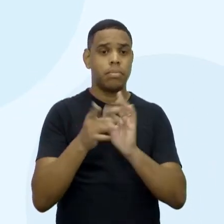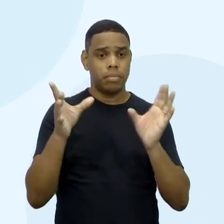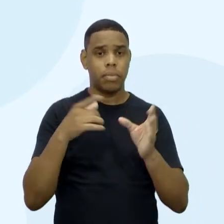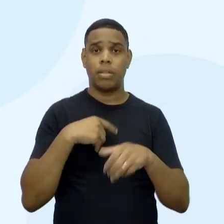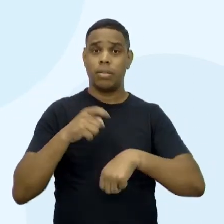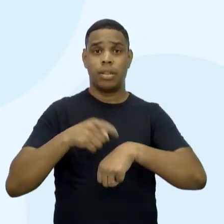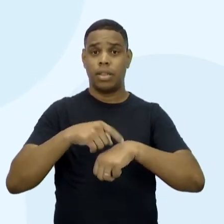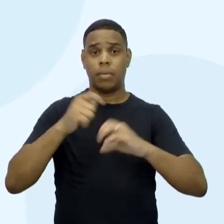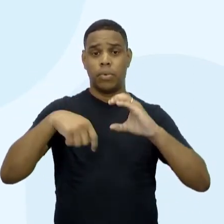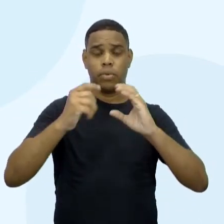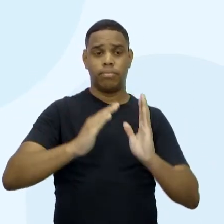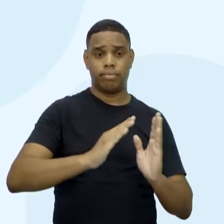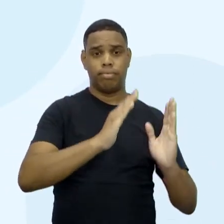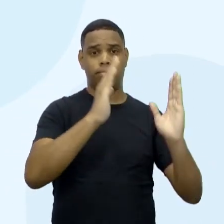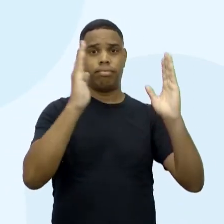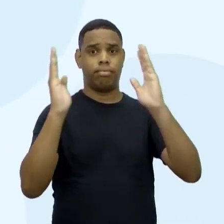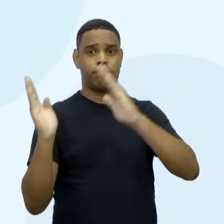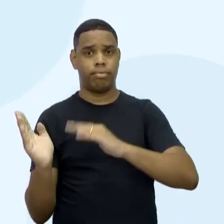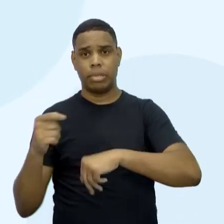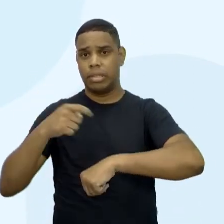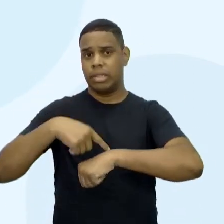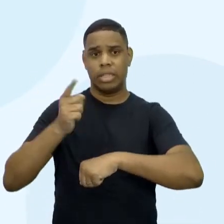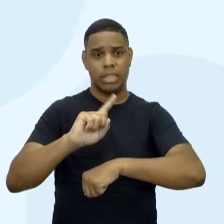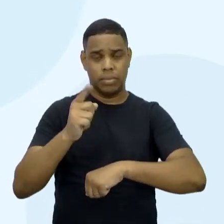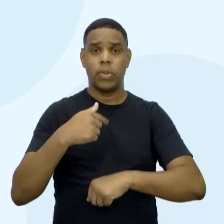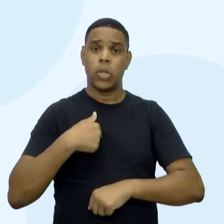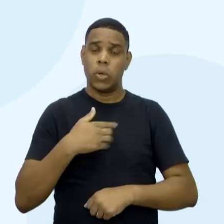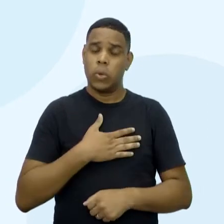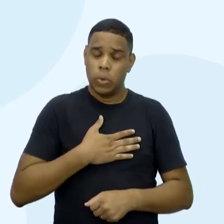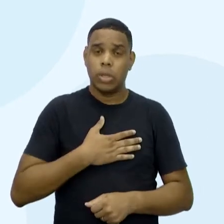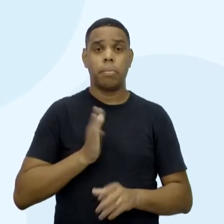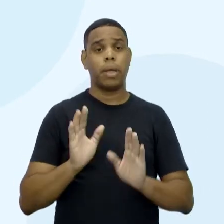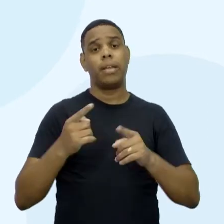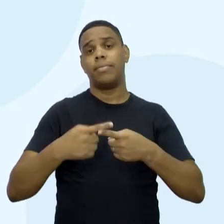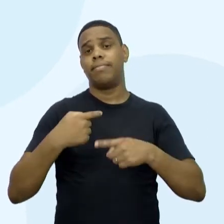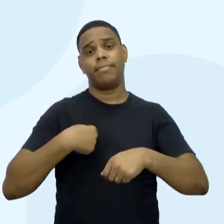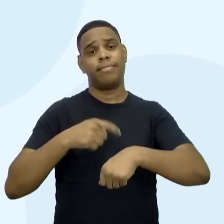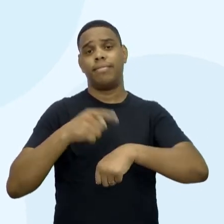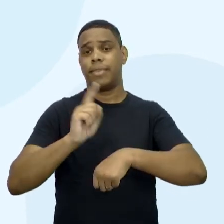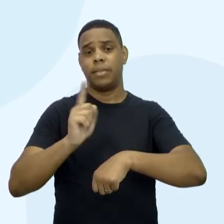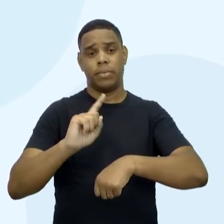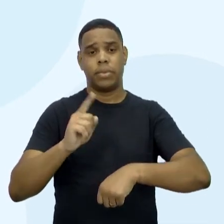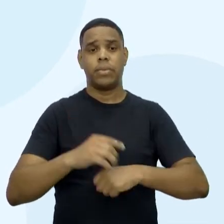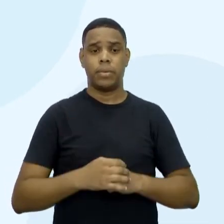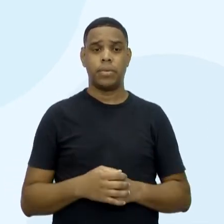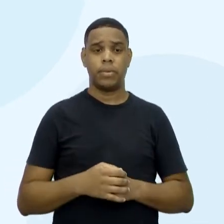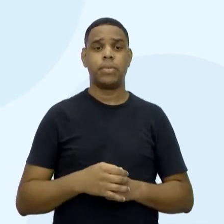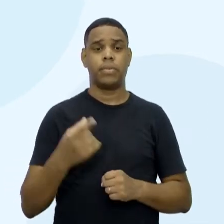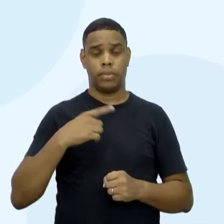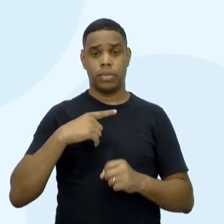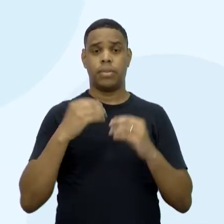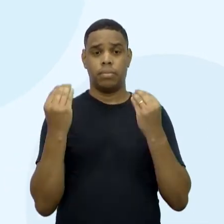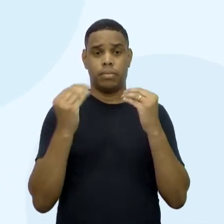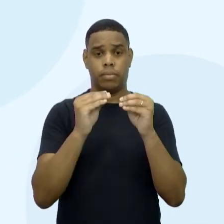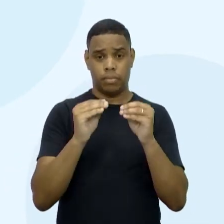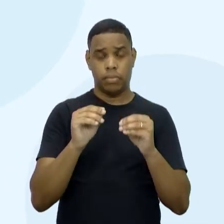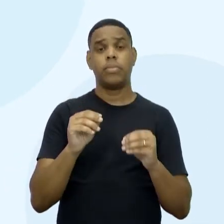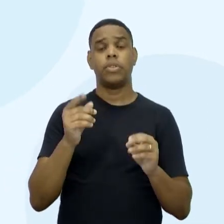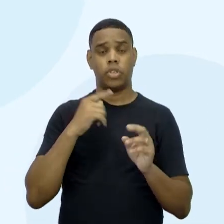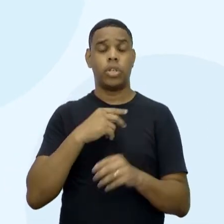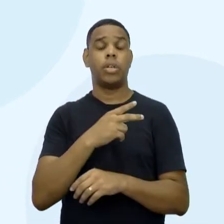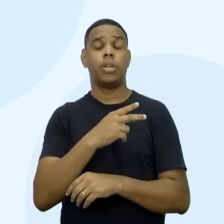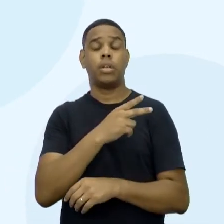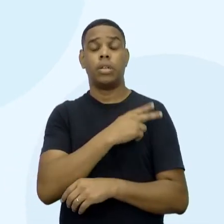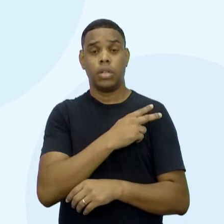de passar esses vídeos todos, eu gostaria, mas eu não tenho tempo aí de passar. Tá no repositório, segunda série,